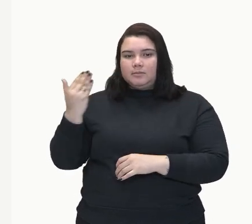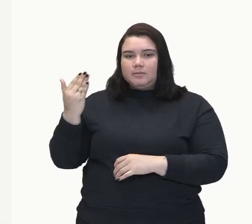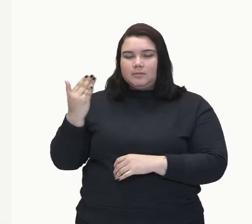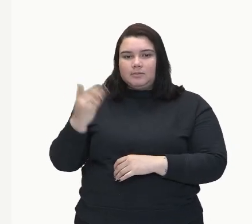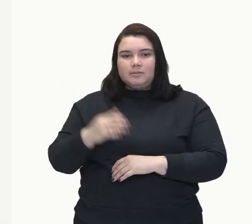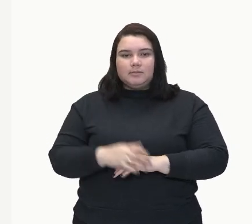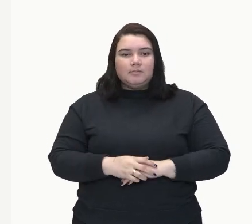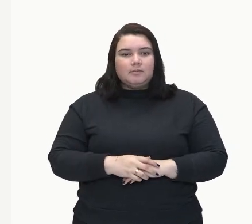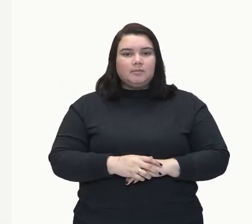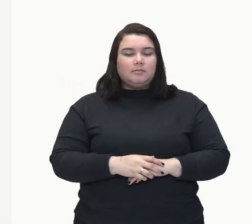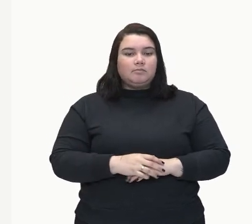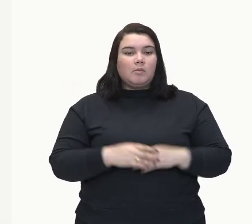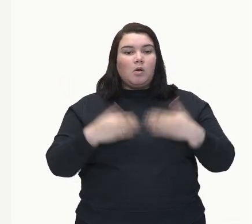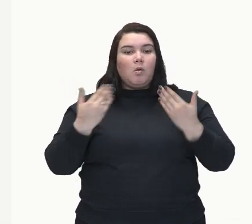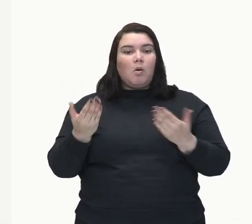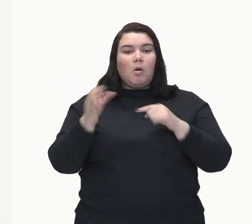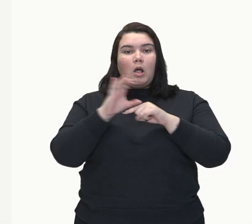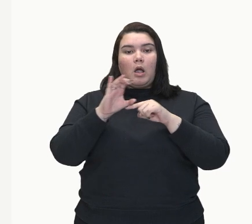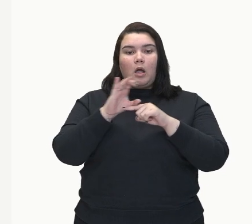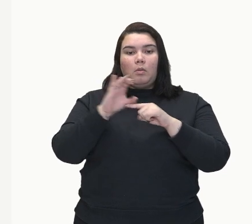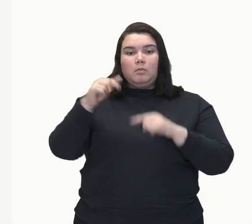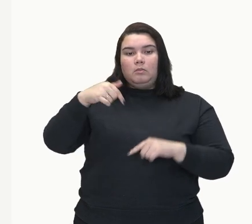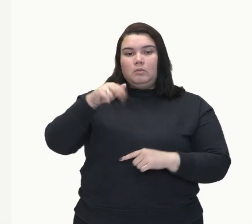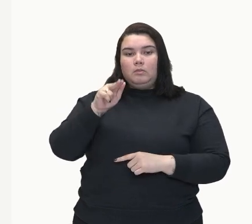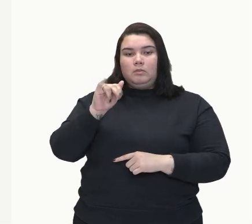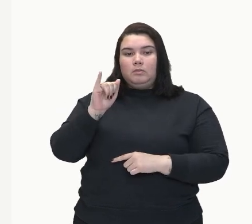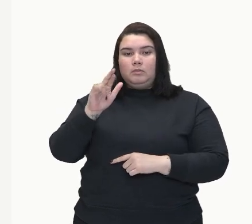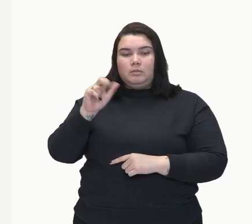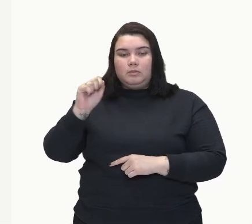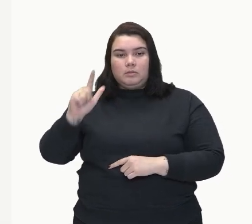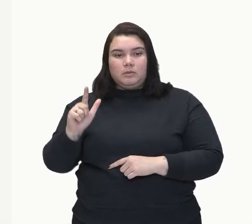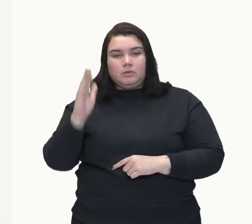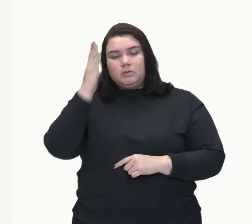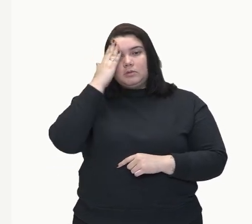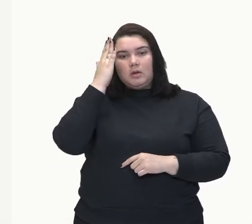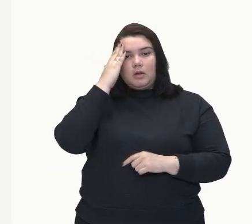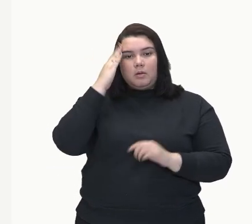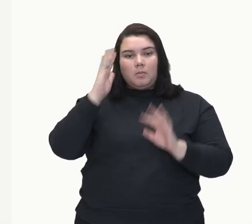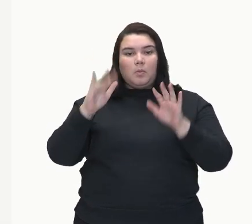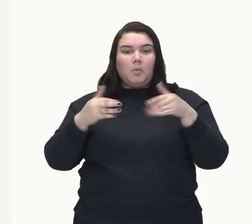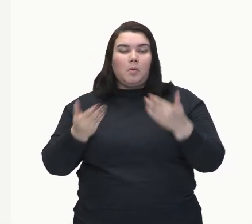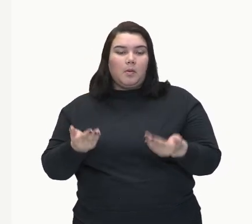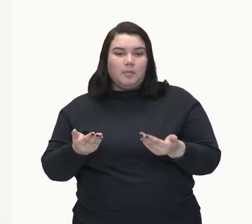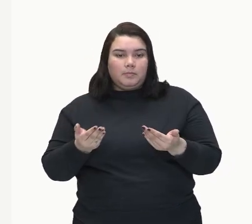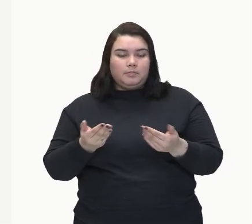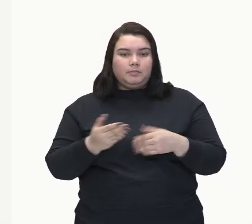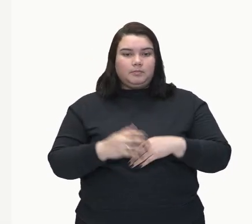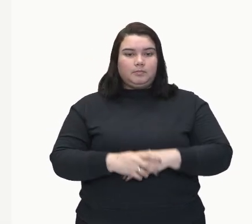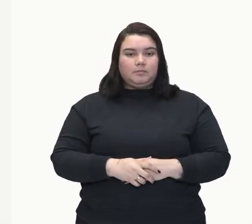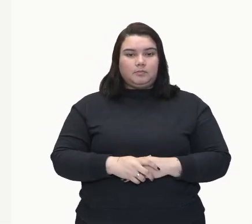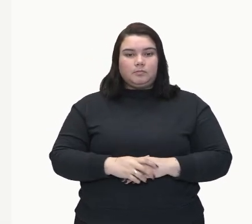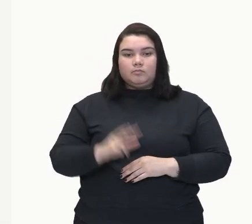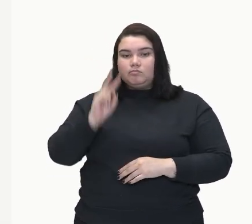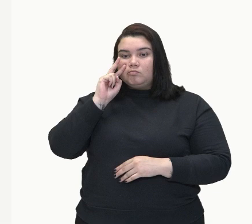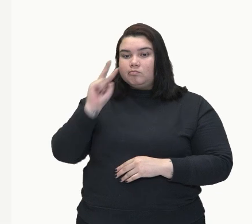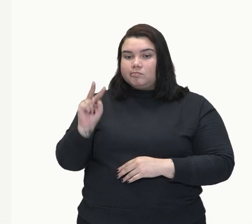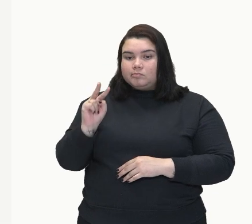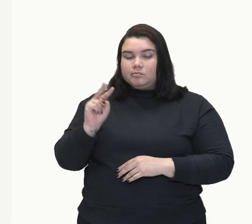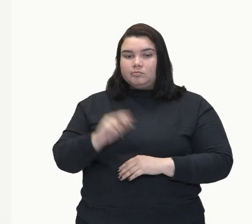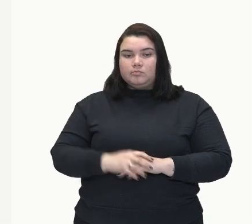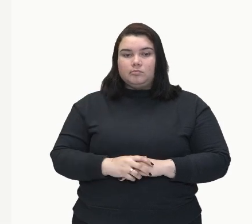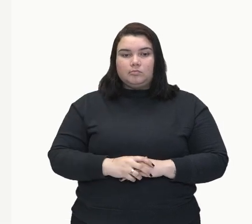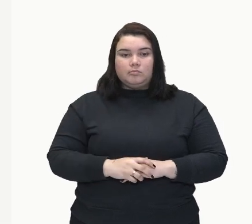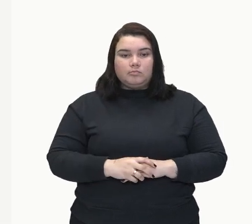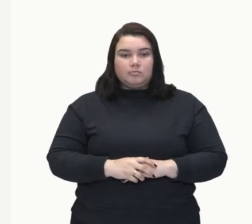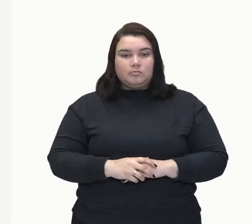o carbono quiral. Como é que a gente identifica? Saber aquele que tem dois ligantes diferentes. Eu vou nesse aqui. Esse carbono aqui